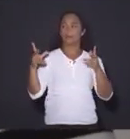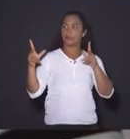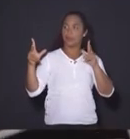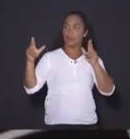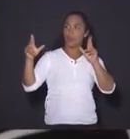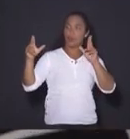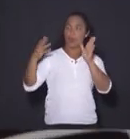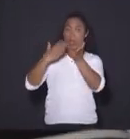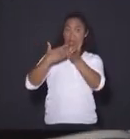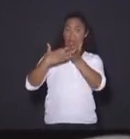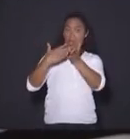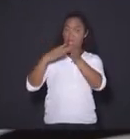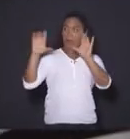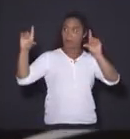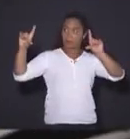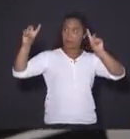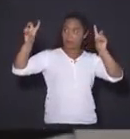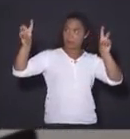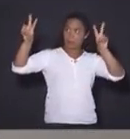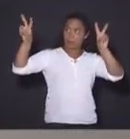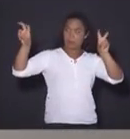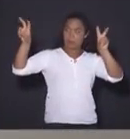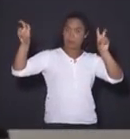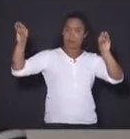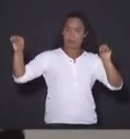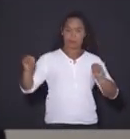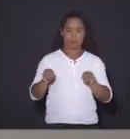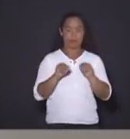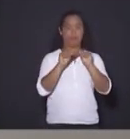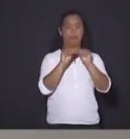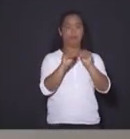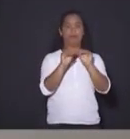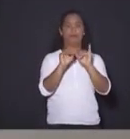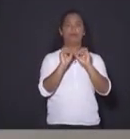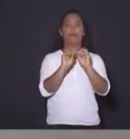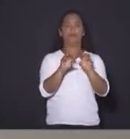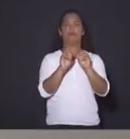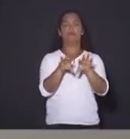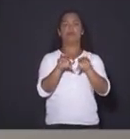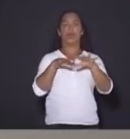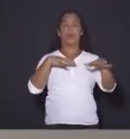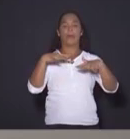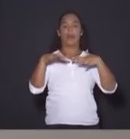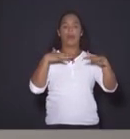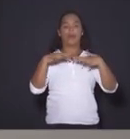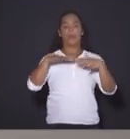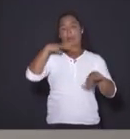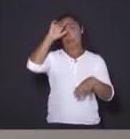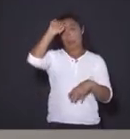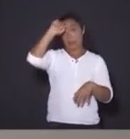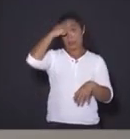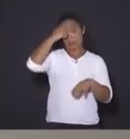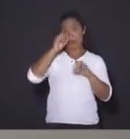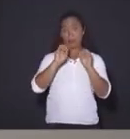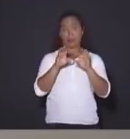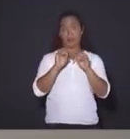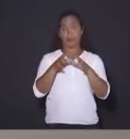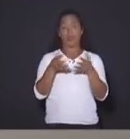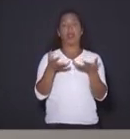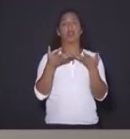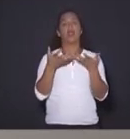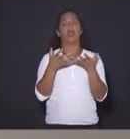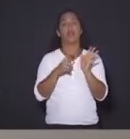meu último livro o movimento negro e do a dor que eu lancei o ano passado aonde eu tento explicar